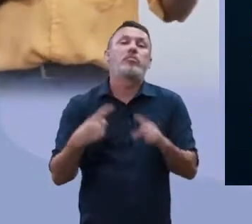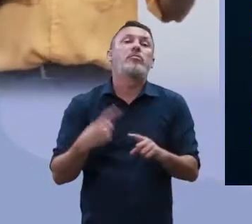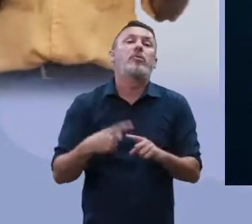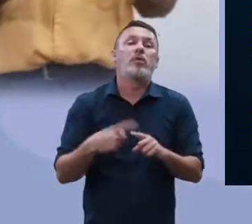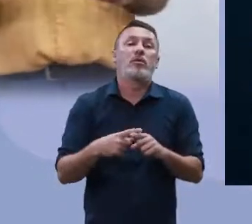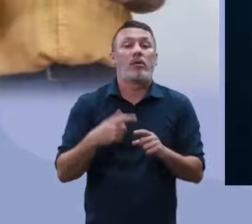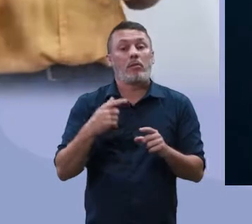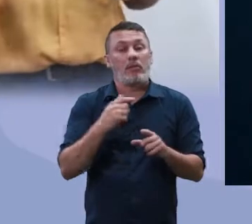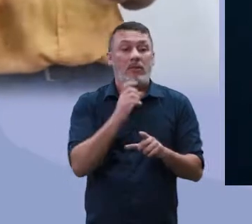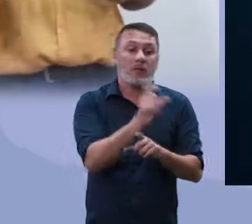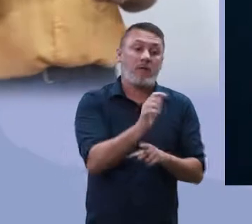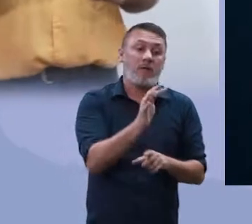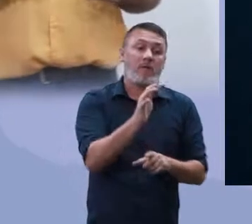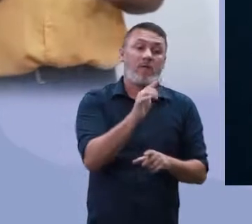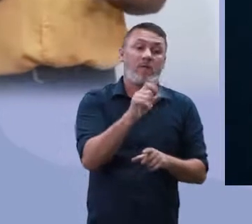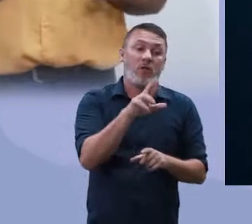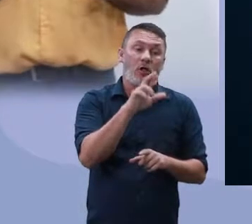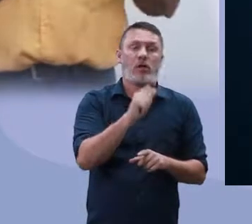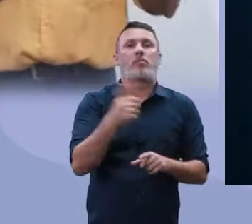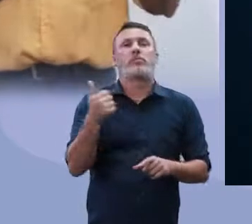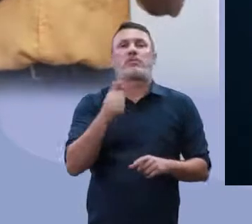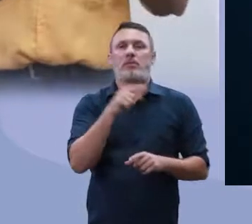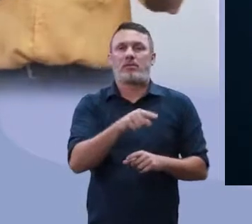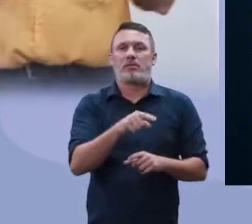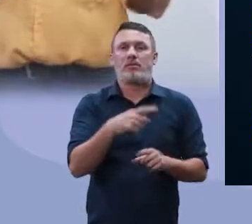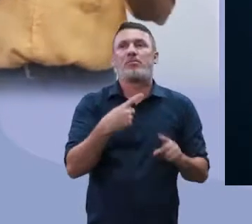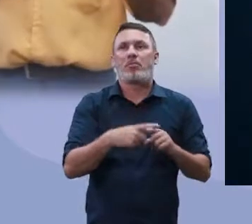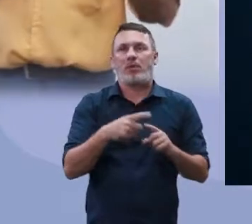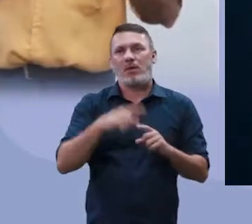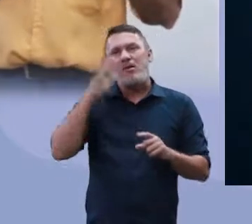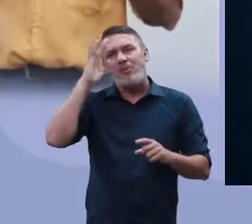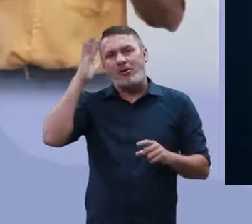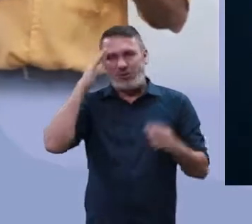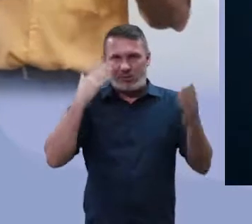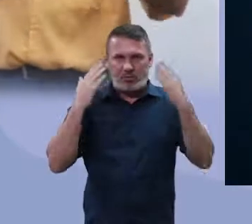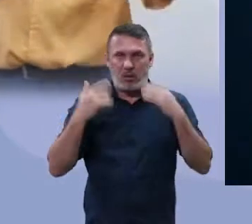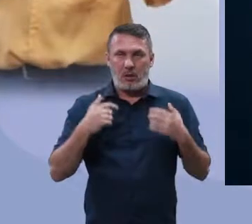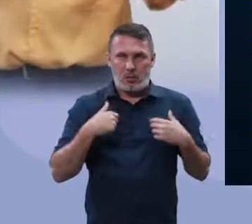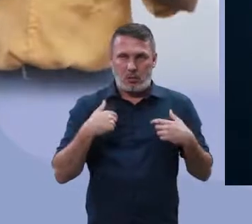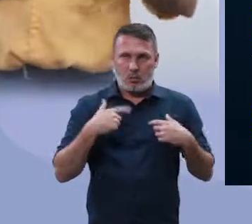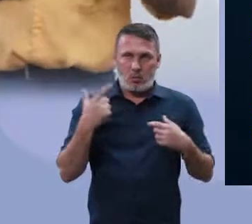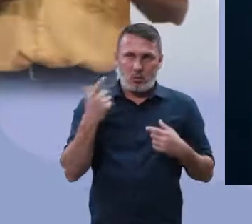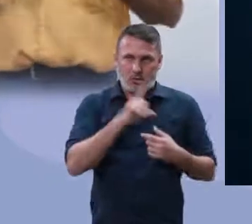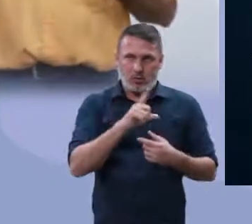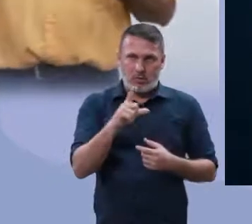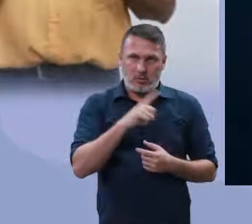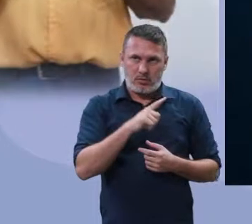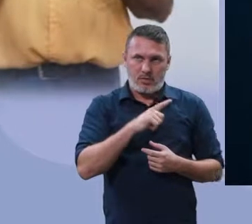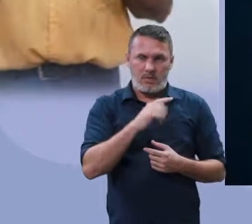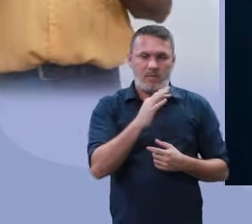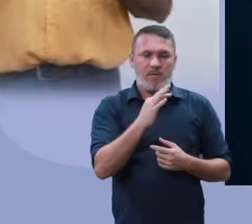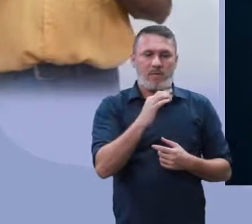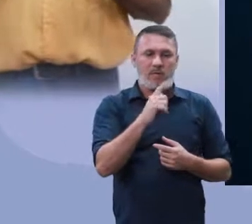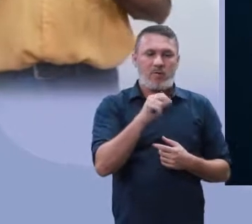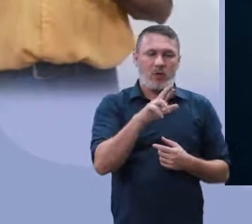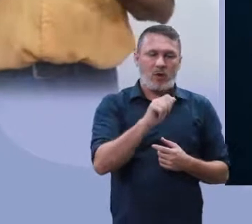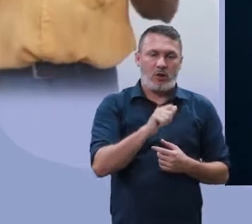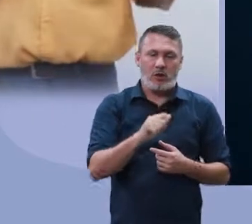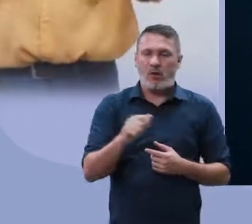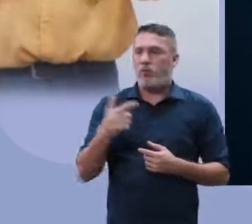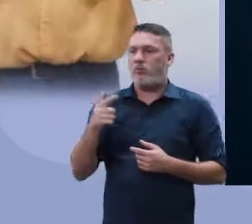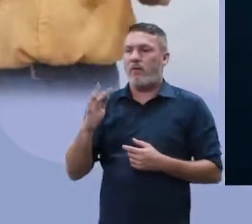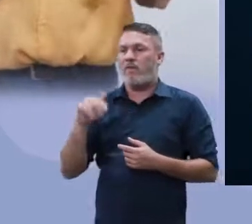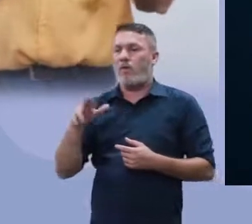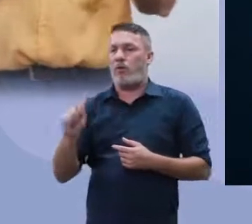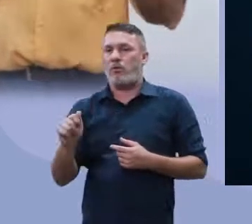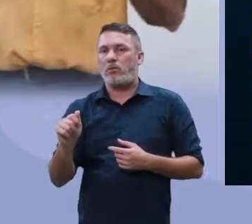por quê? Vamos só analisar da seguinte forma. Eu posso ter uma flora sem nenhuma fauna, mas eu